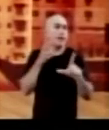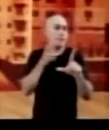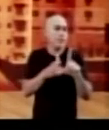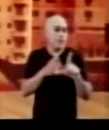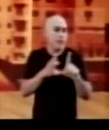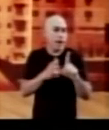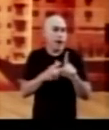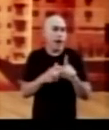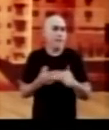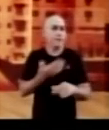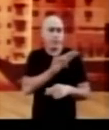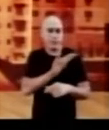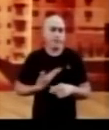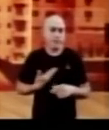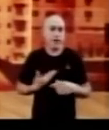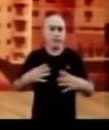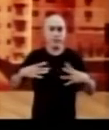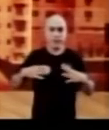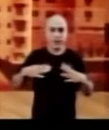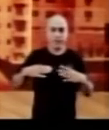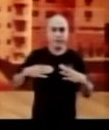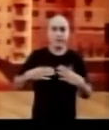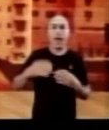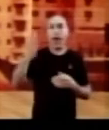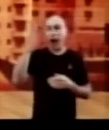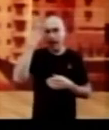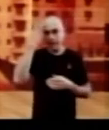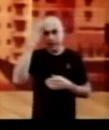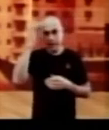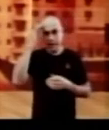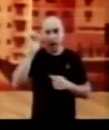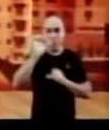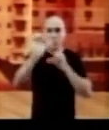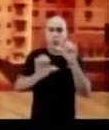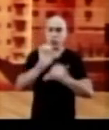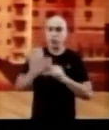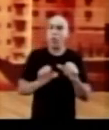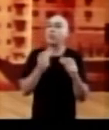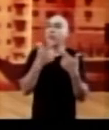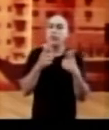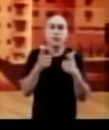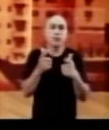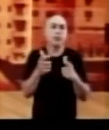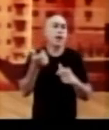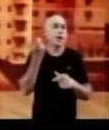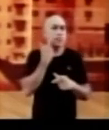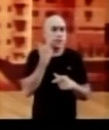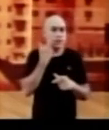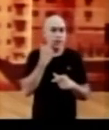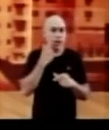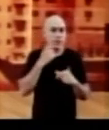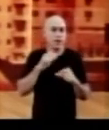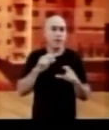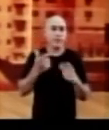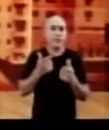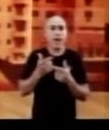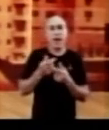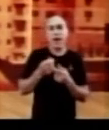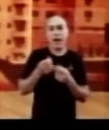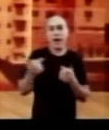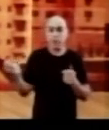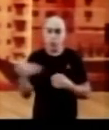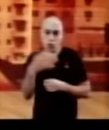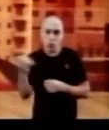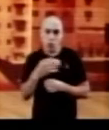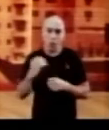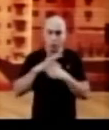Servidor, que oficialmente é comemorado amanhã. Por isso, não teremos a live, mas a atualização dos dados será feita pela